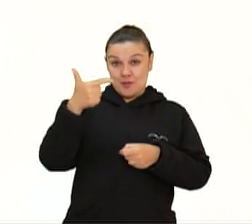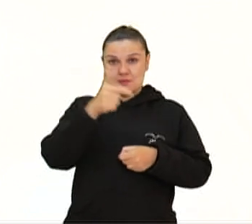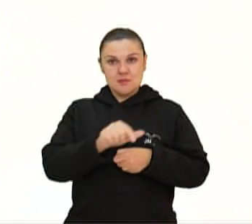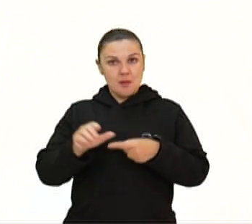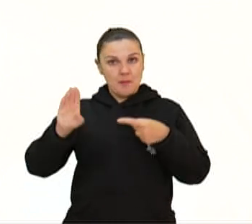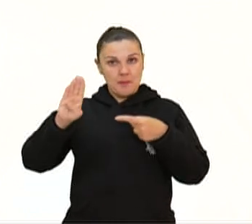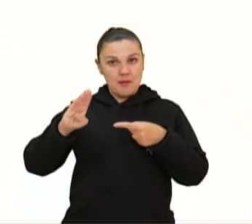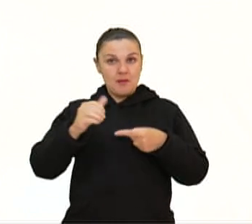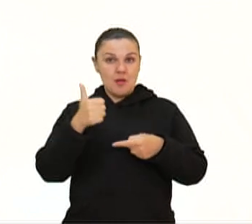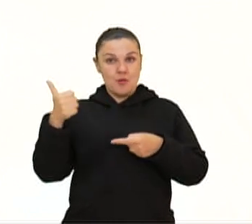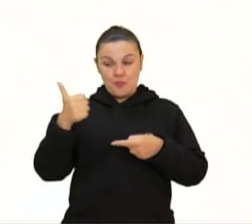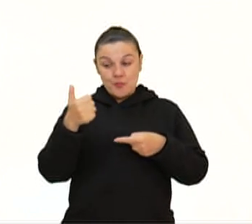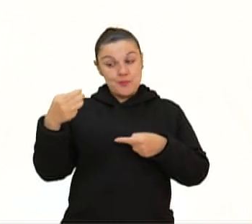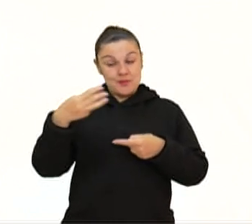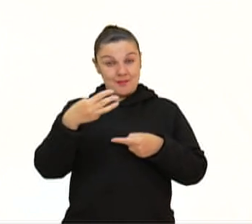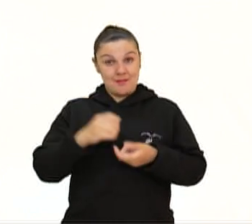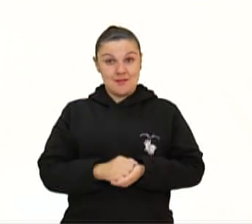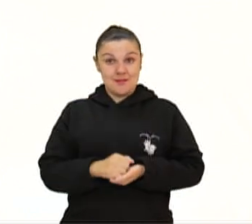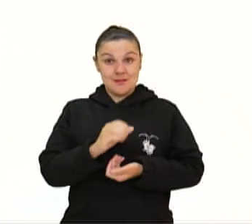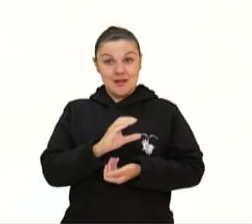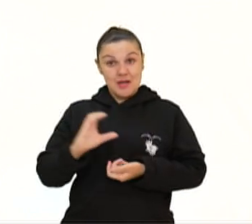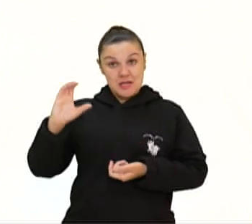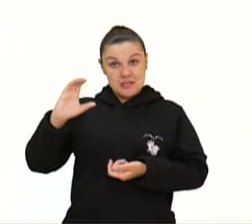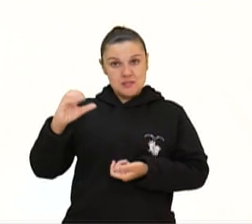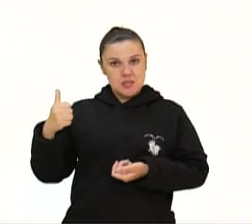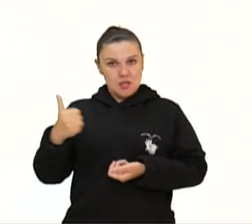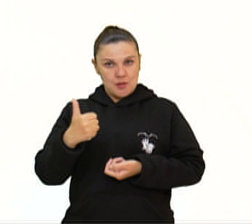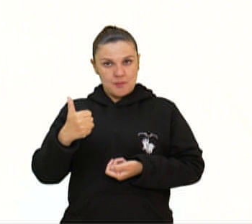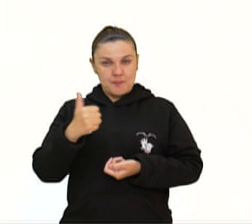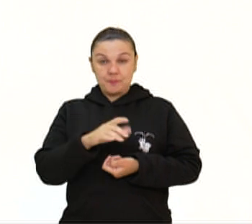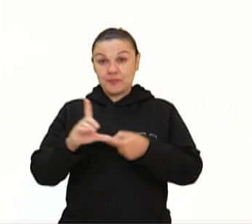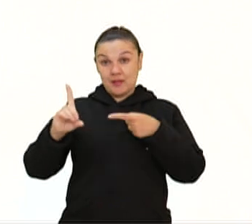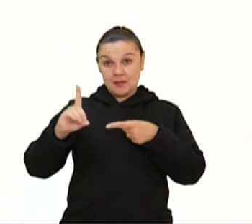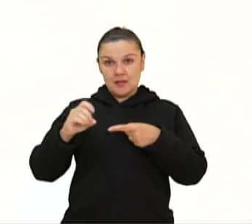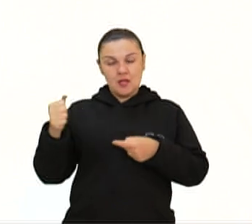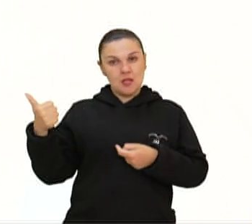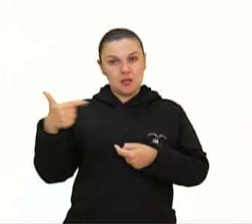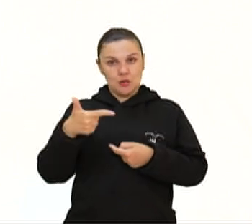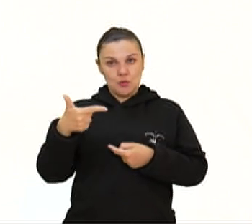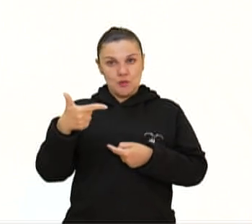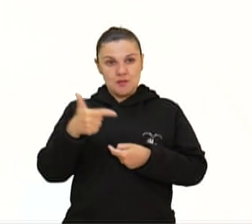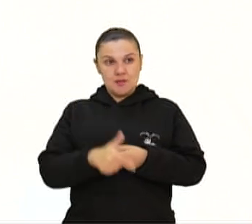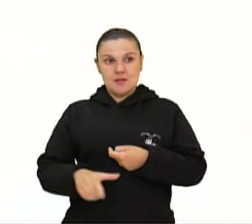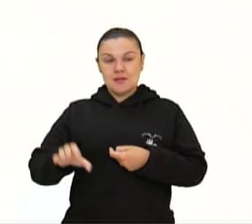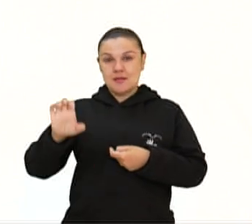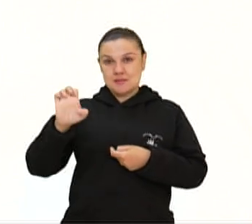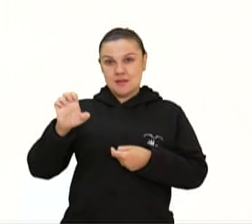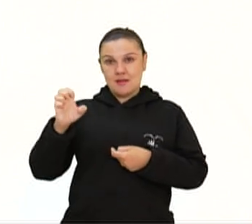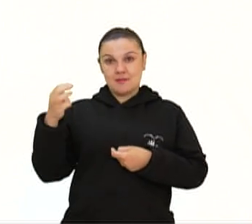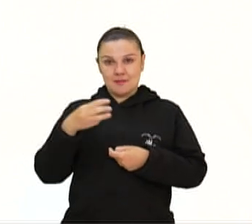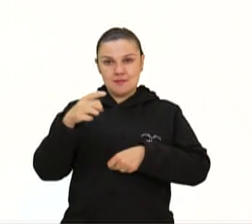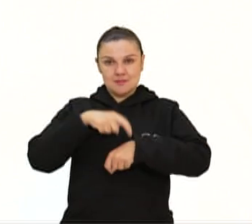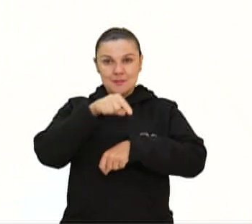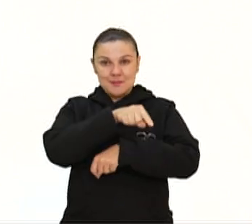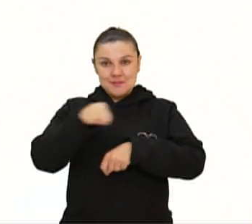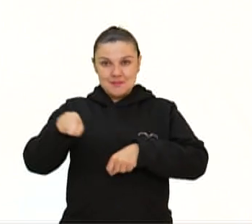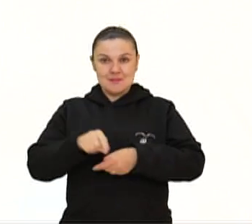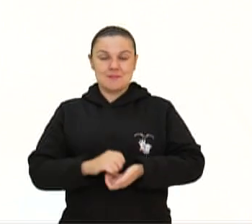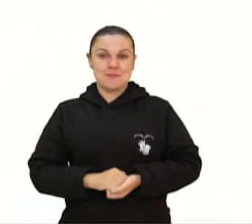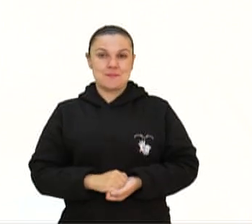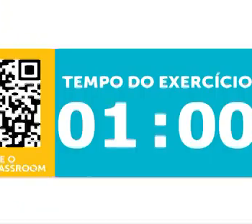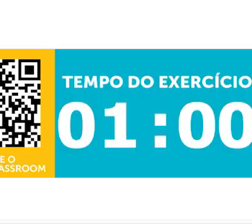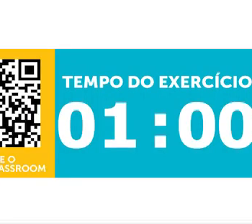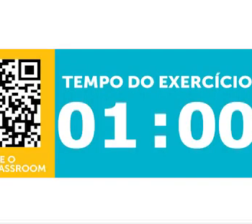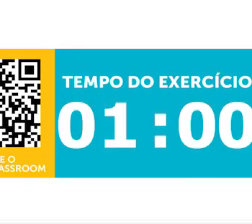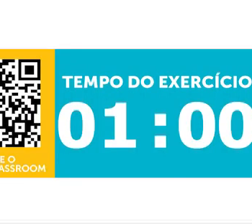alternativa B, 1 e 3, a alternativa C, 1, a alternativa D, 2 e a alternativa E, 3. Tempo para vocês.